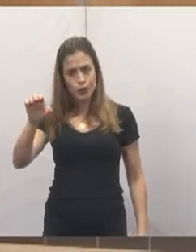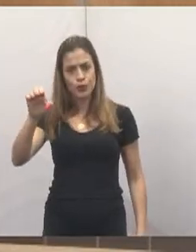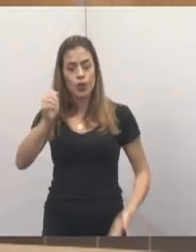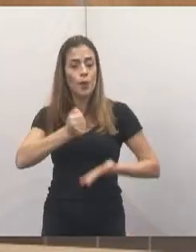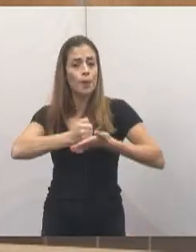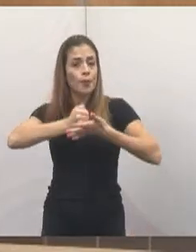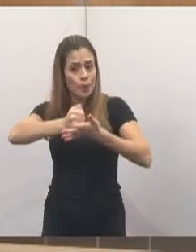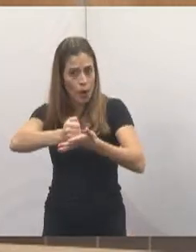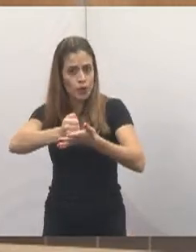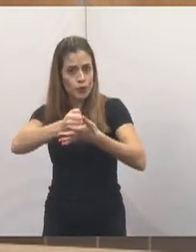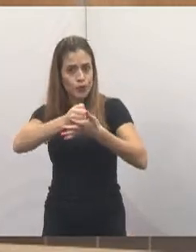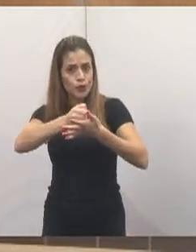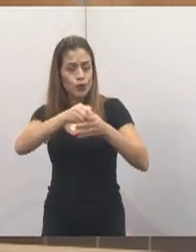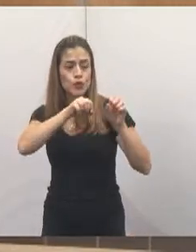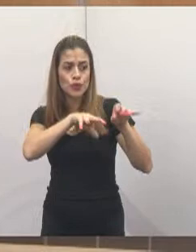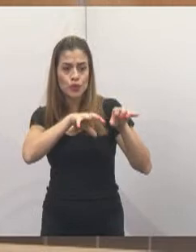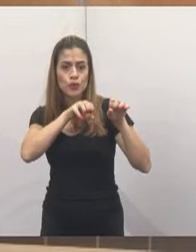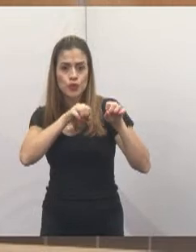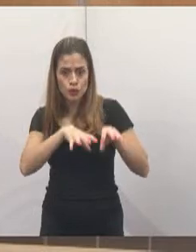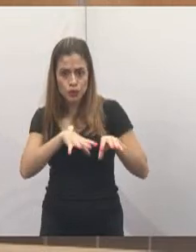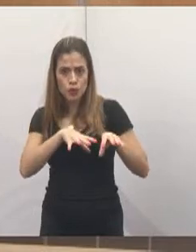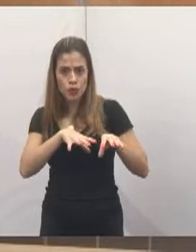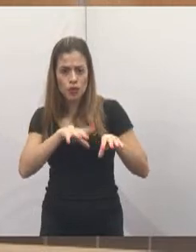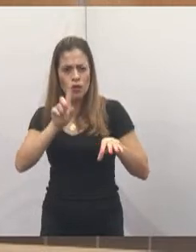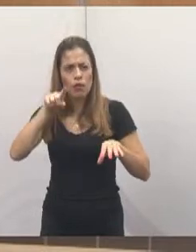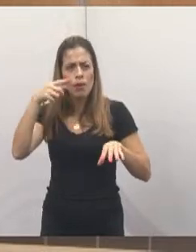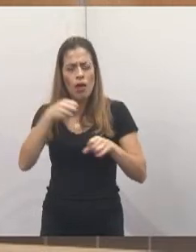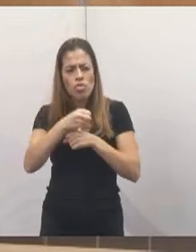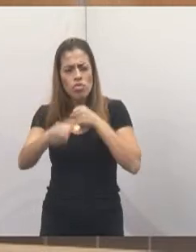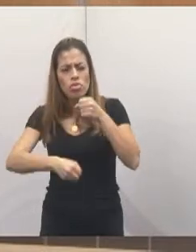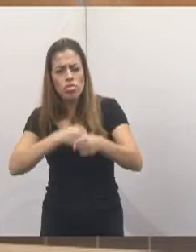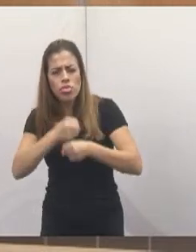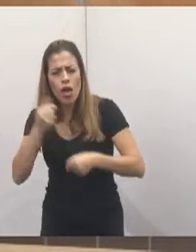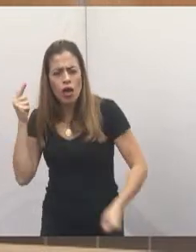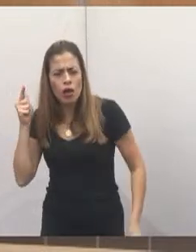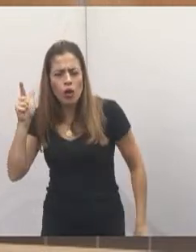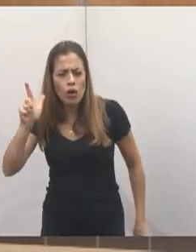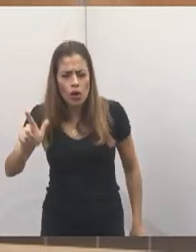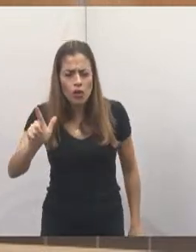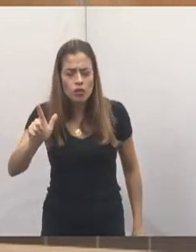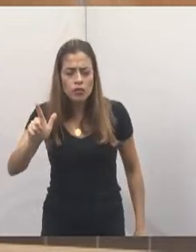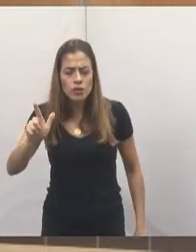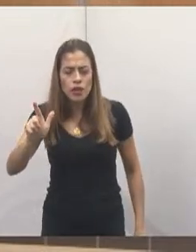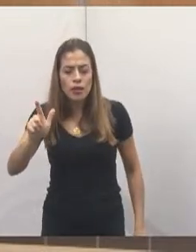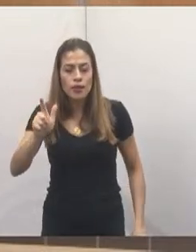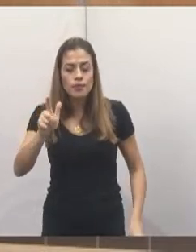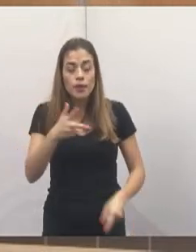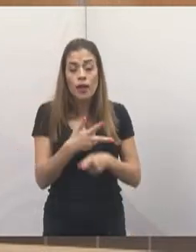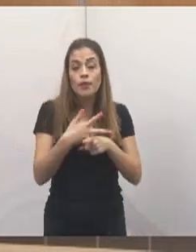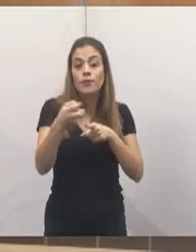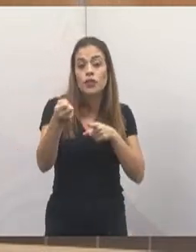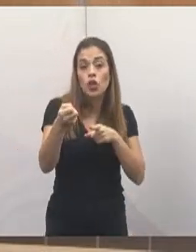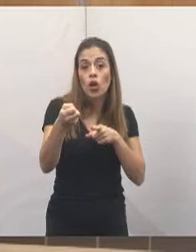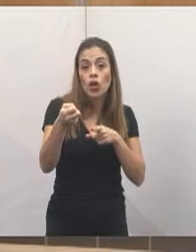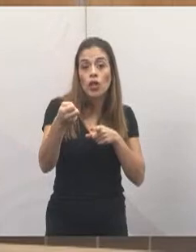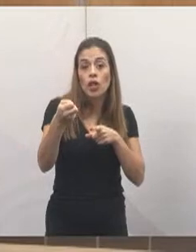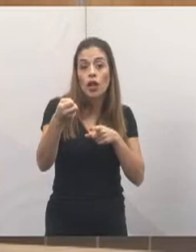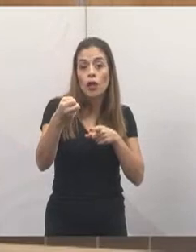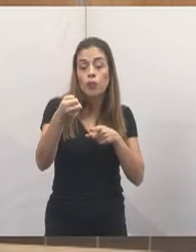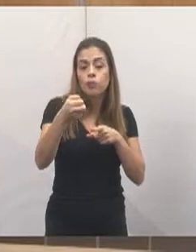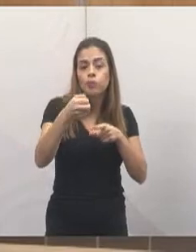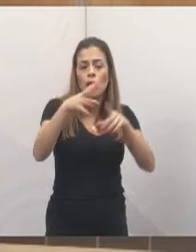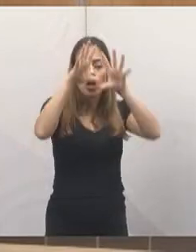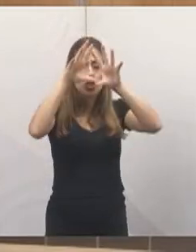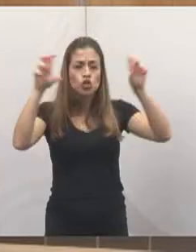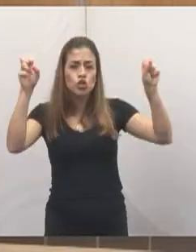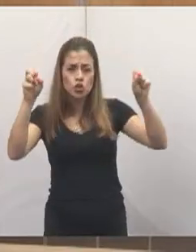e orientação, pudemos, depois de anos de conquista, conquistar a vitória no Supremo e fazer com que